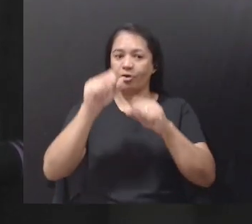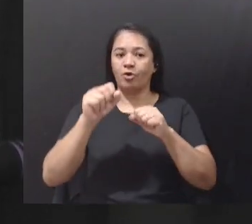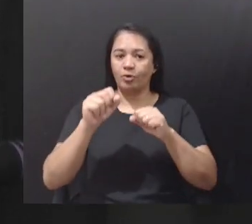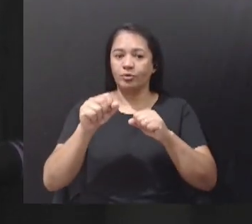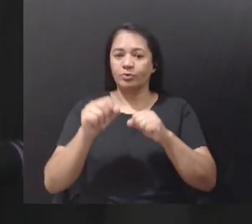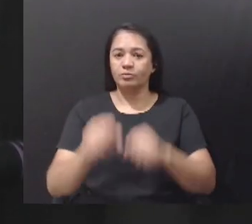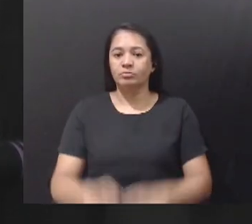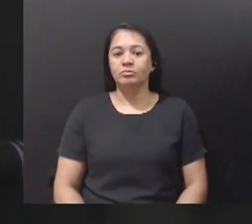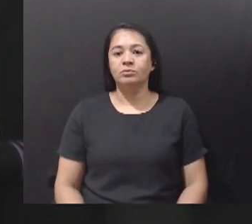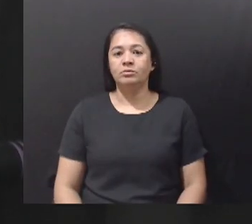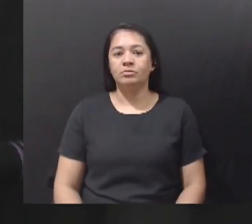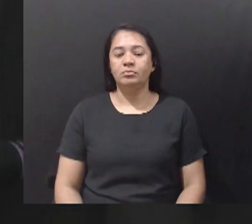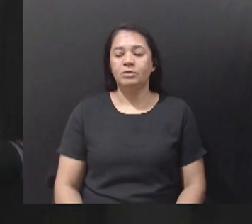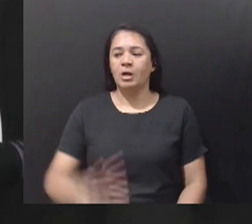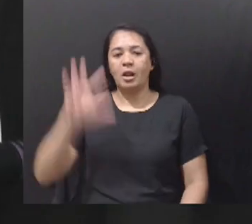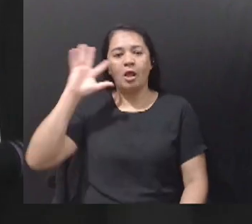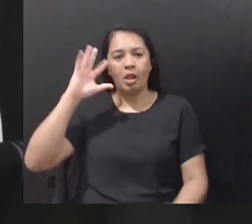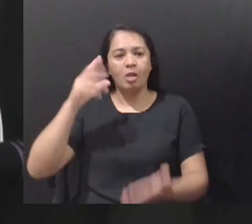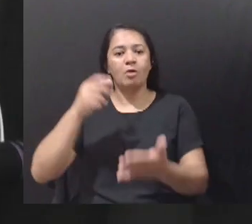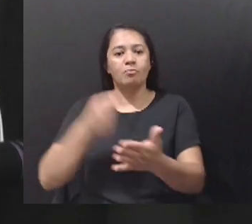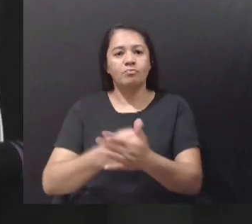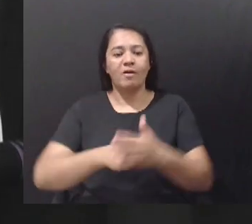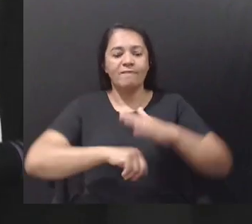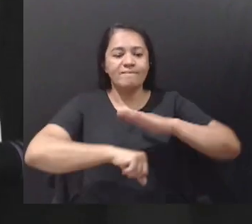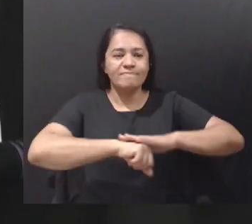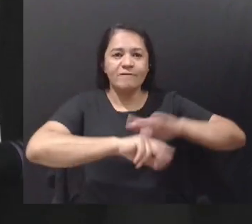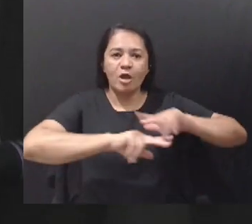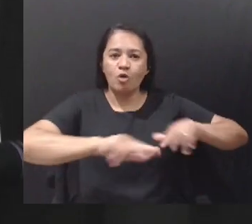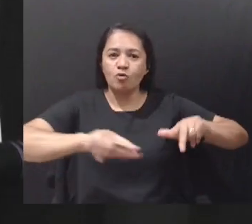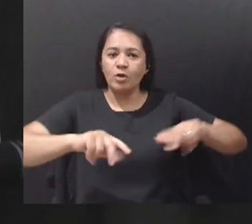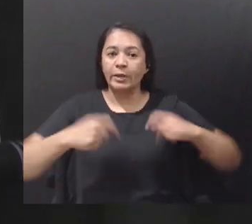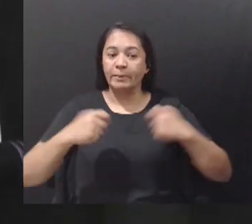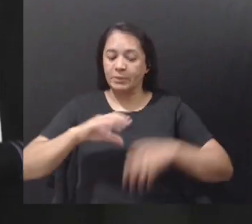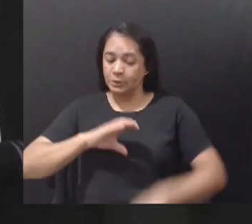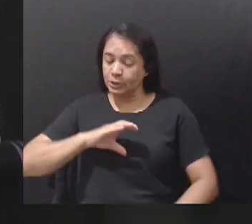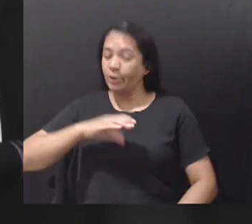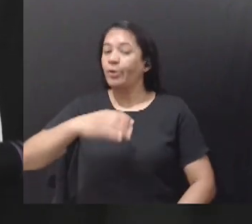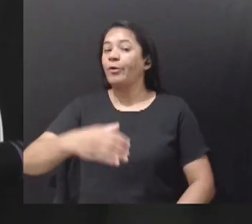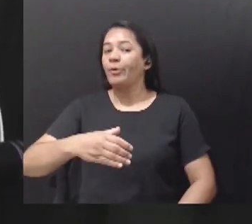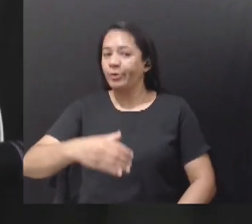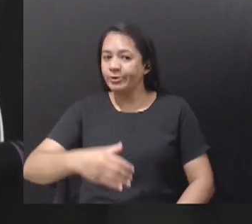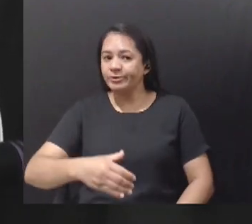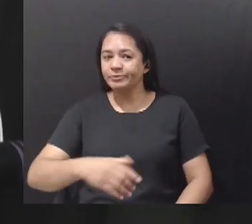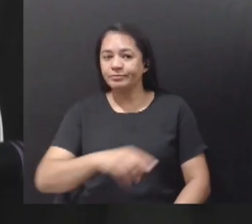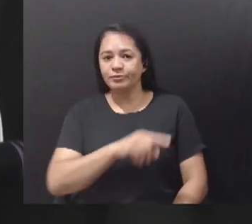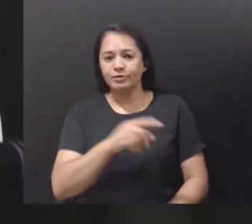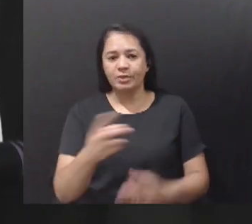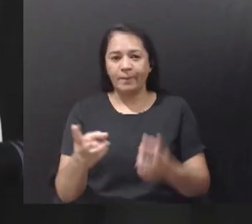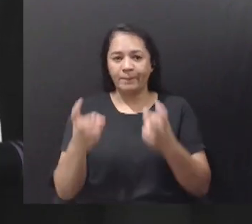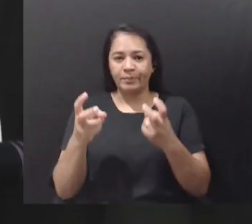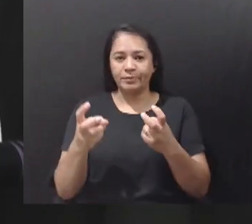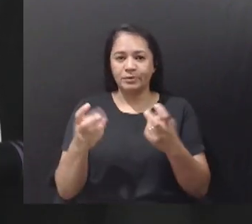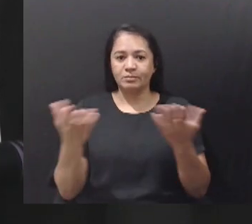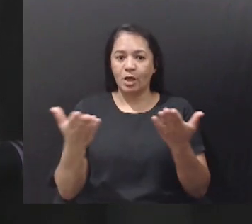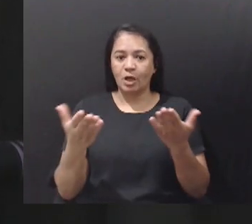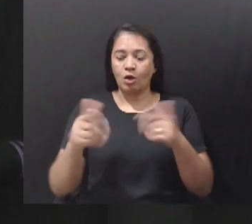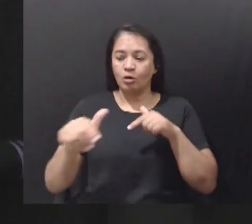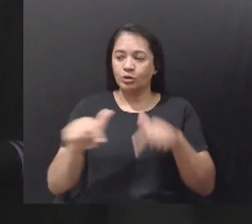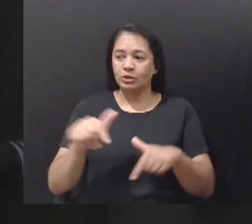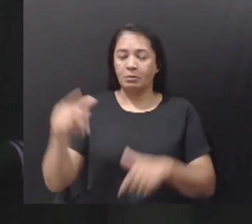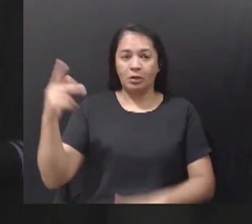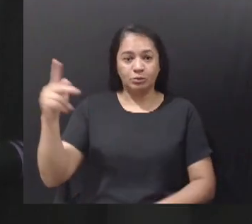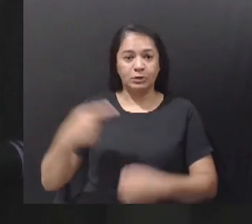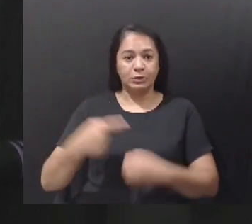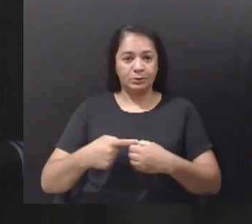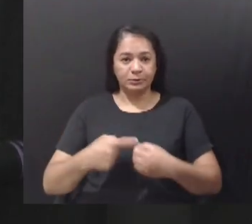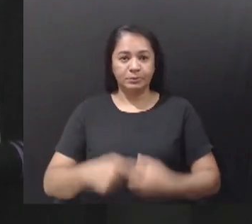toma decisão, faz coisas que tem que ter coragem para fazer. Só você vê aí depois a atuação do prefeito Franklin na cidade,